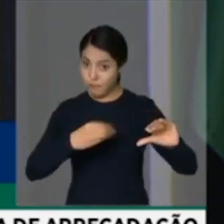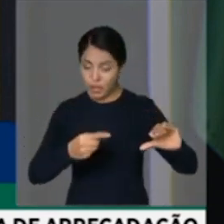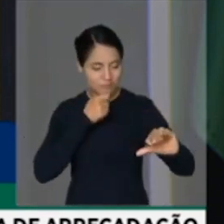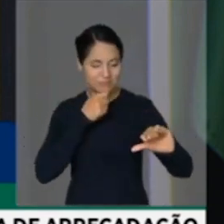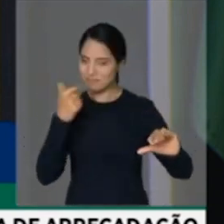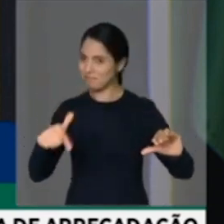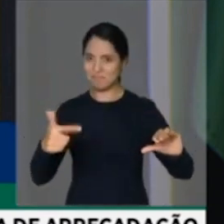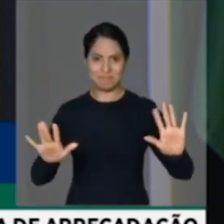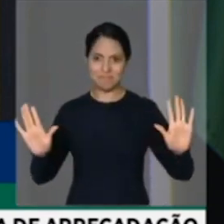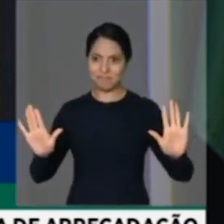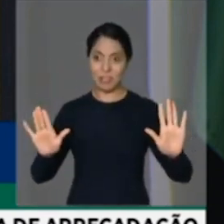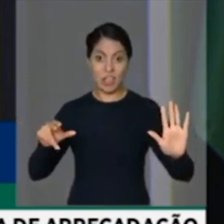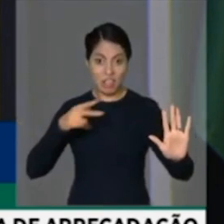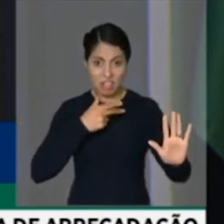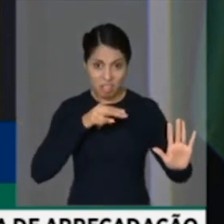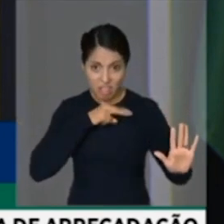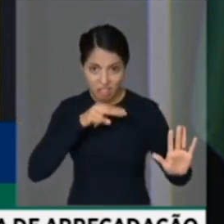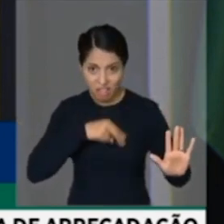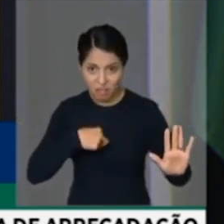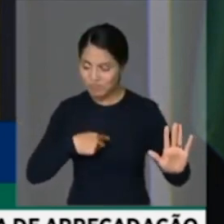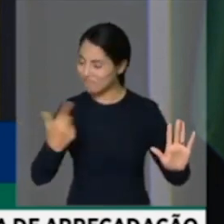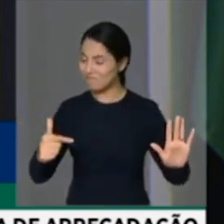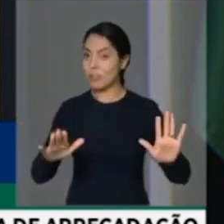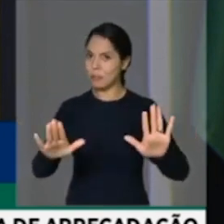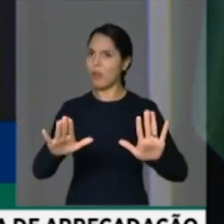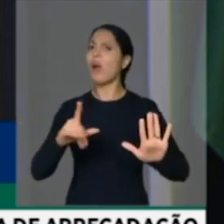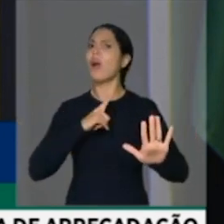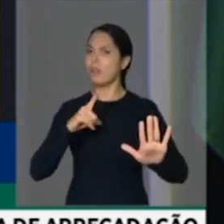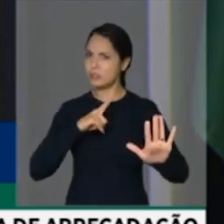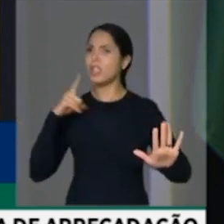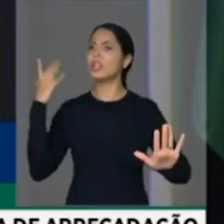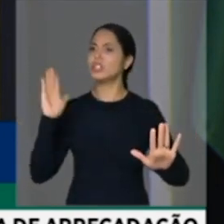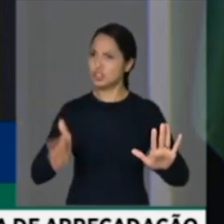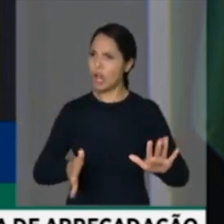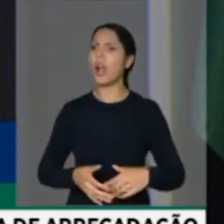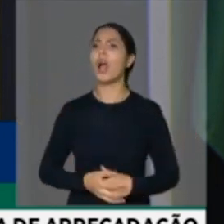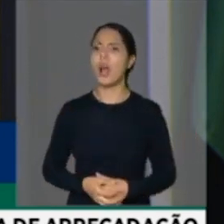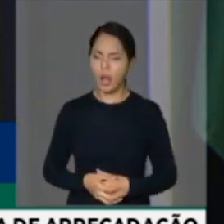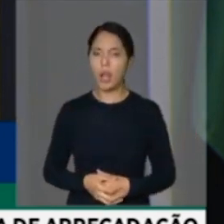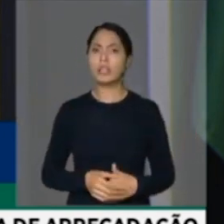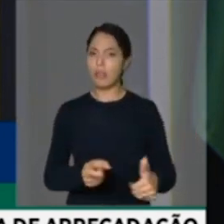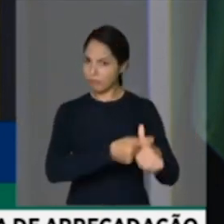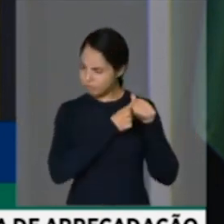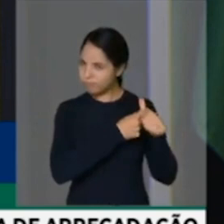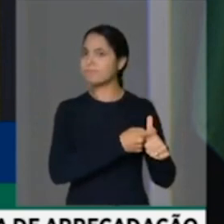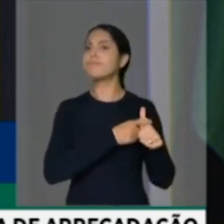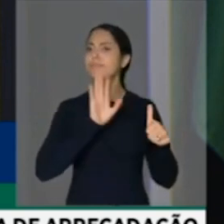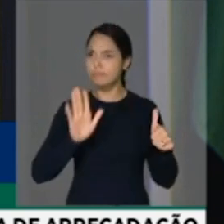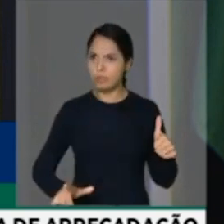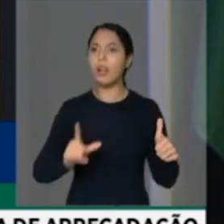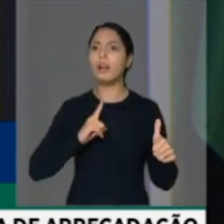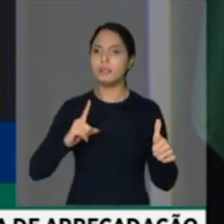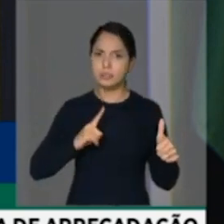netos, mas tantos os meus filhos como os meus netos já estão devendo para o governo, já estão devendo aos